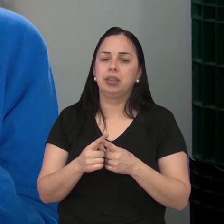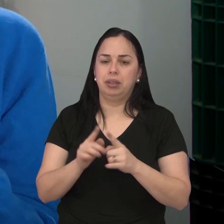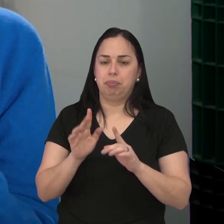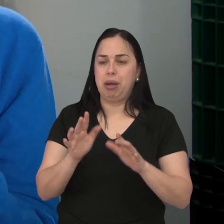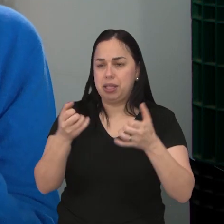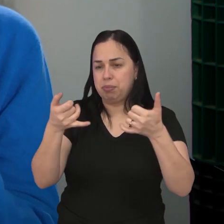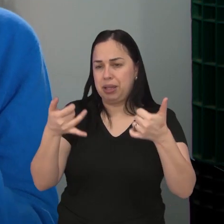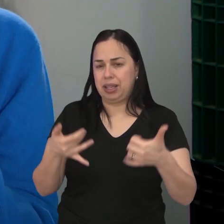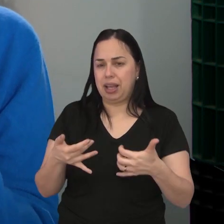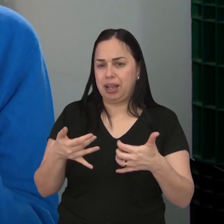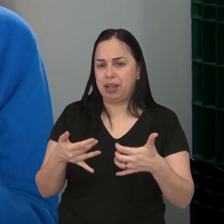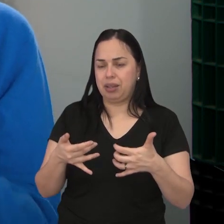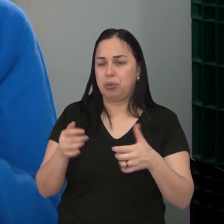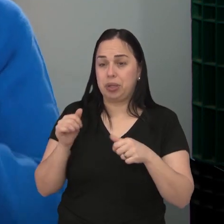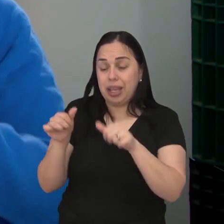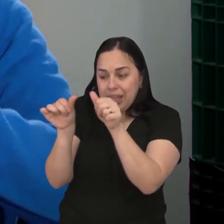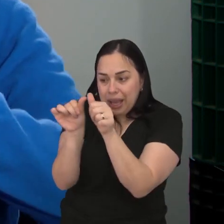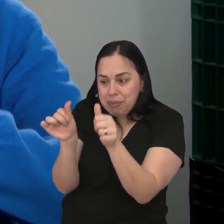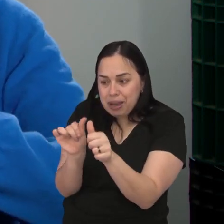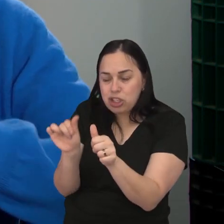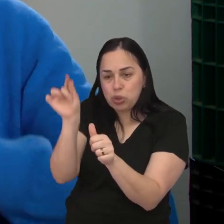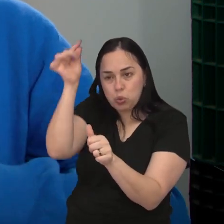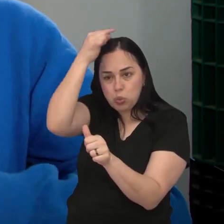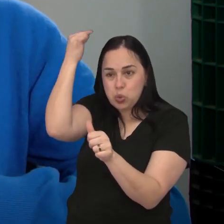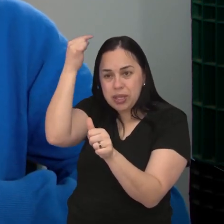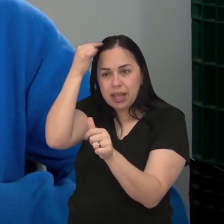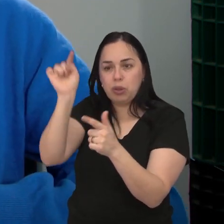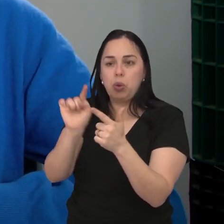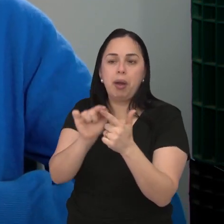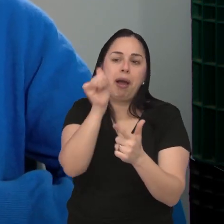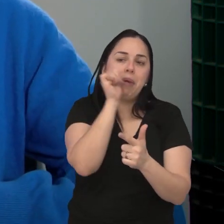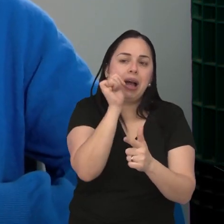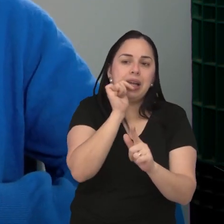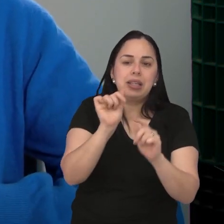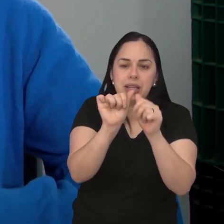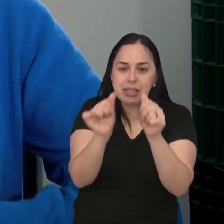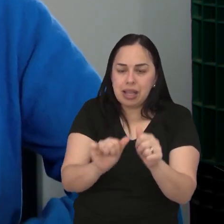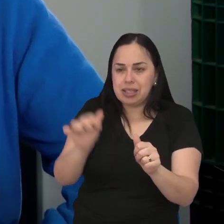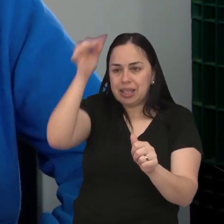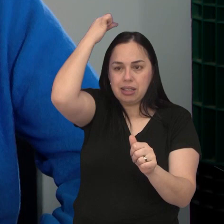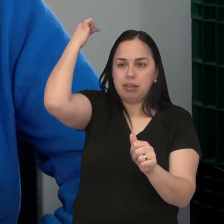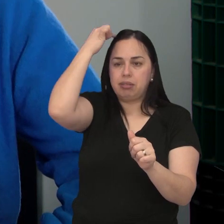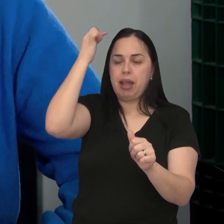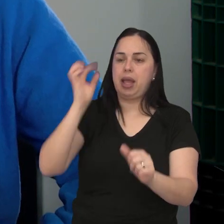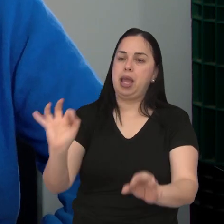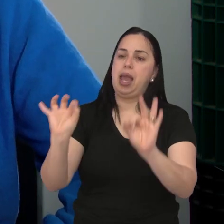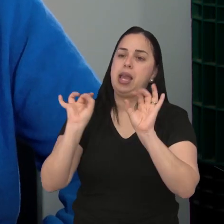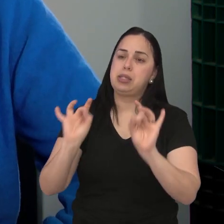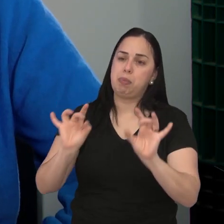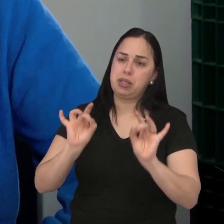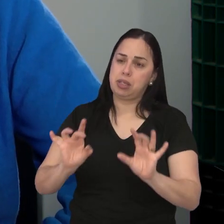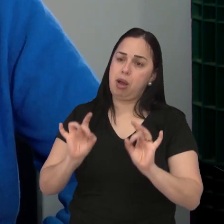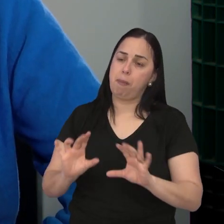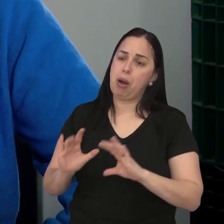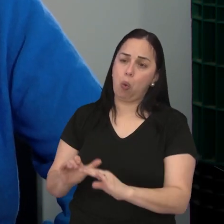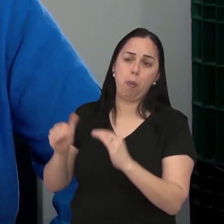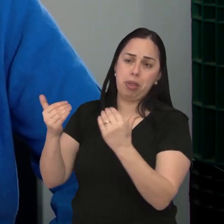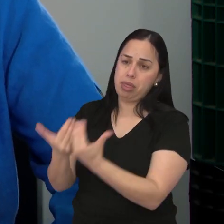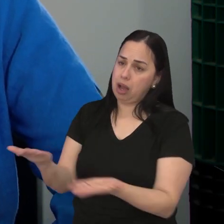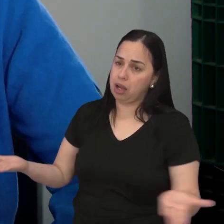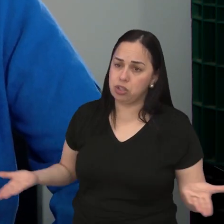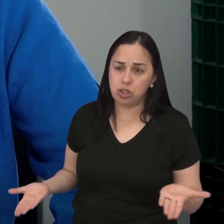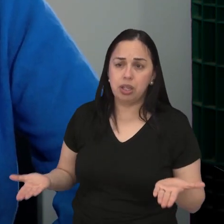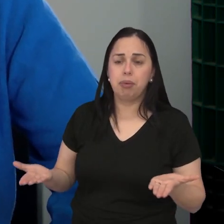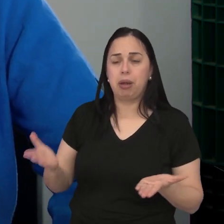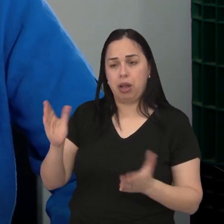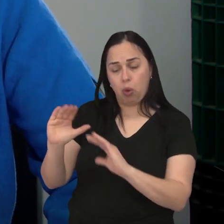De uma maneira muito mais forte, a imagem de um santo ou de uma santa era sagrada para a comunidade